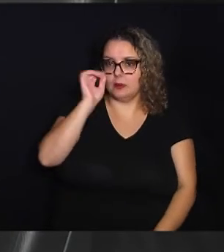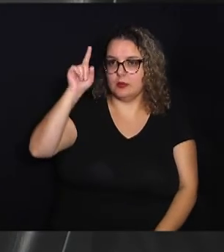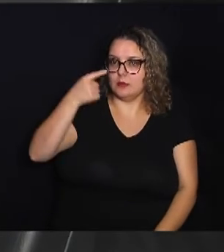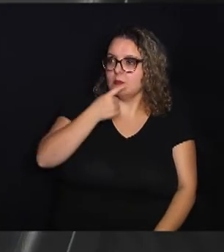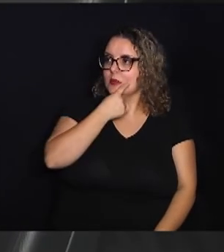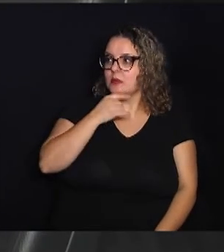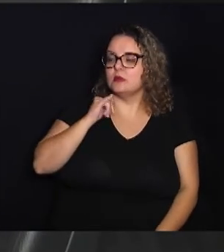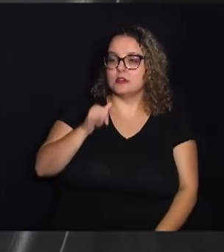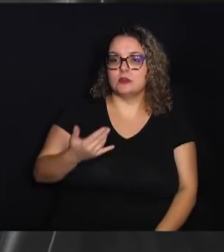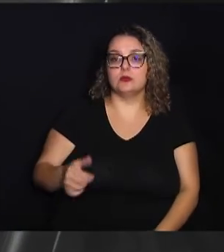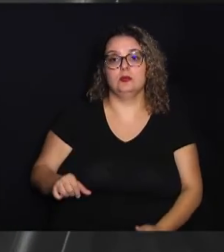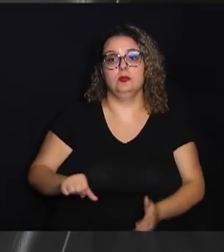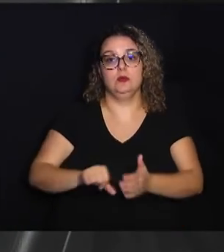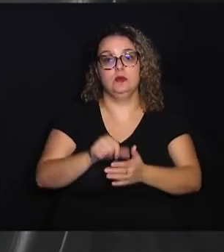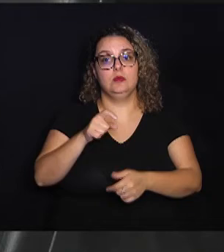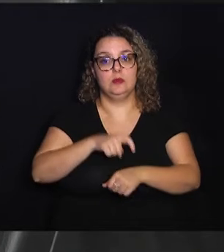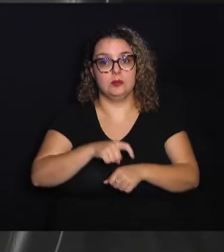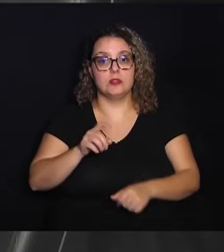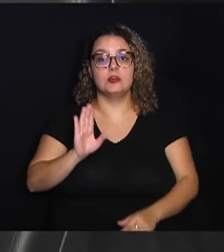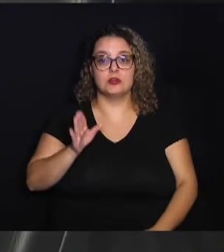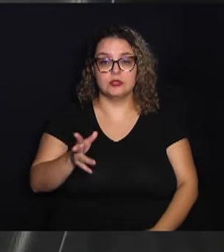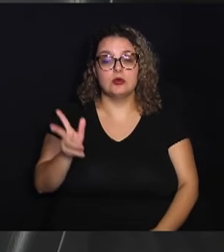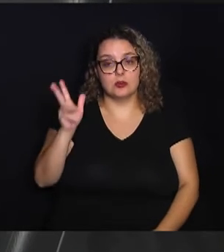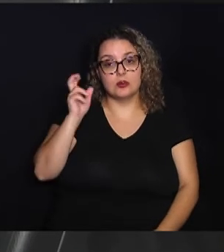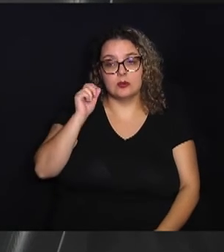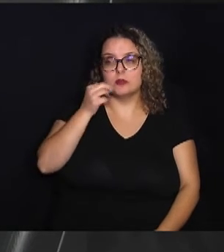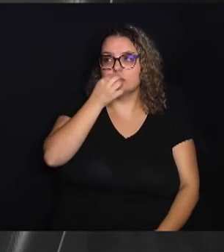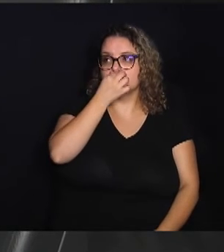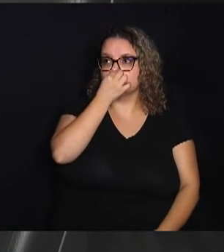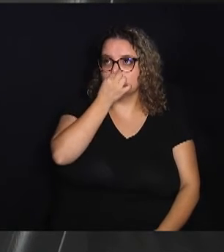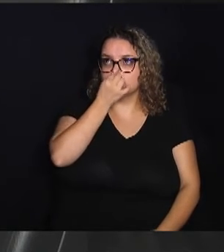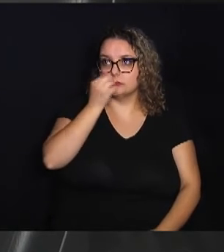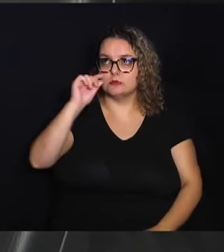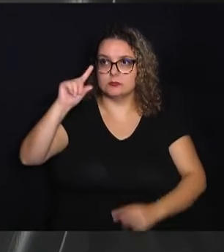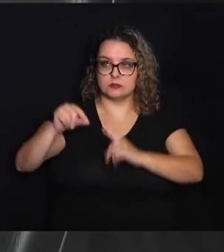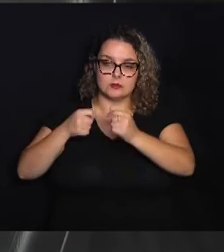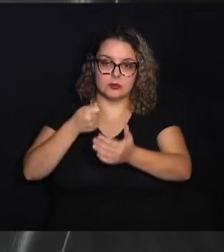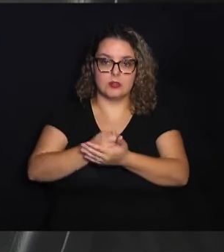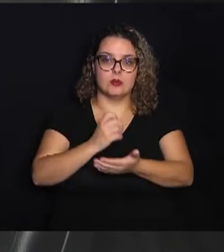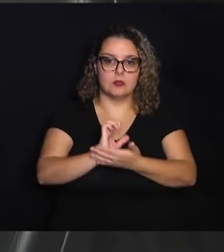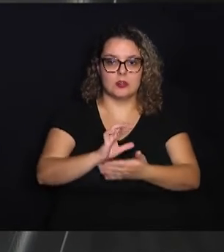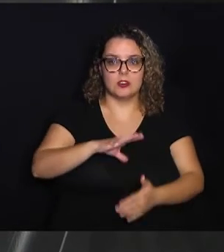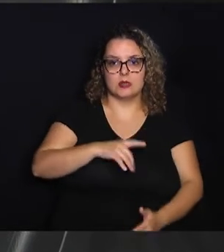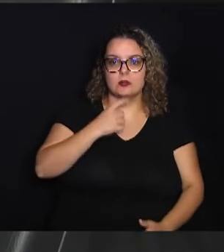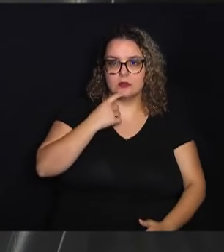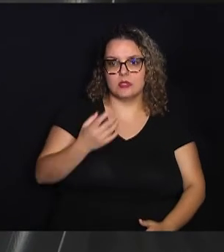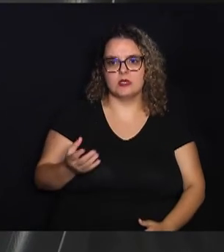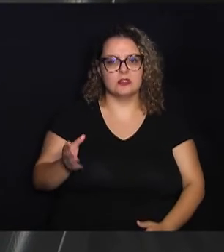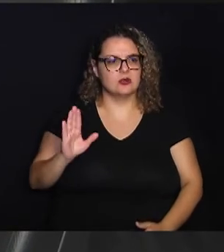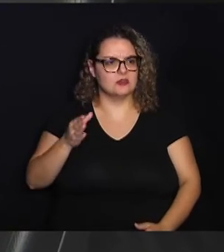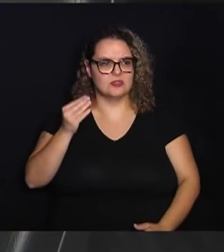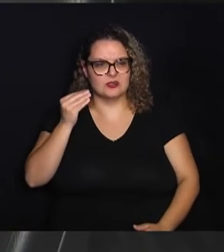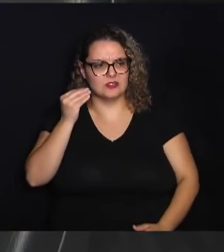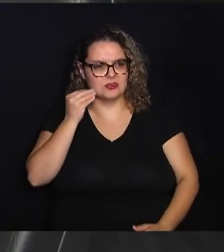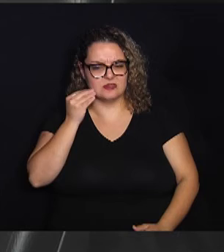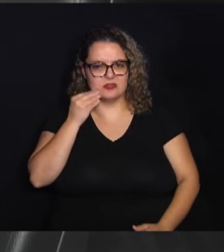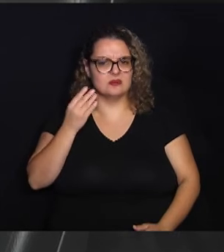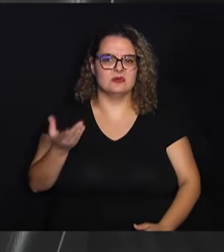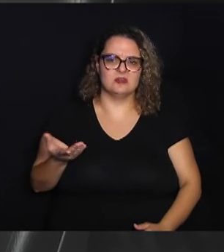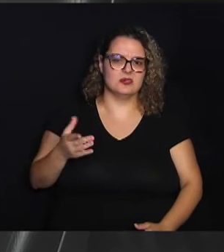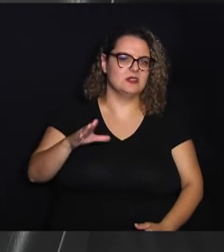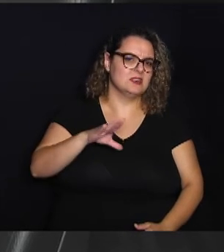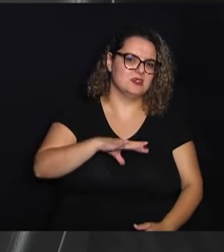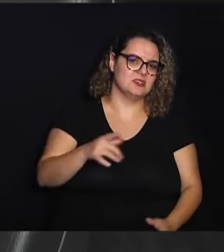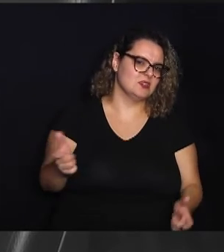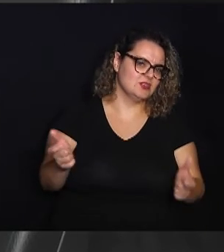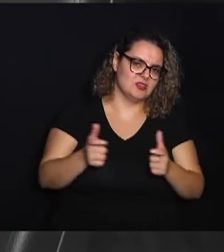que no primeiro momento eu já tinha ouvido da emenda impositiva e que Campinas estava tentando. Outras cidades já têm, São Paulo, até cidades menores já